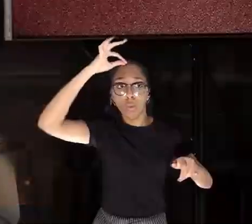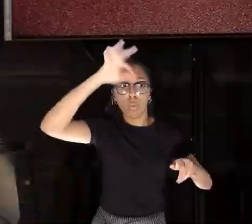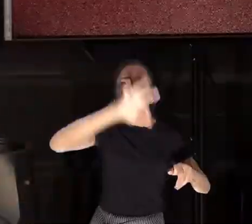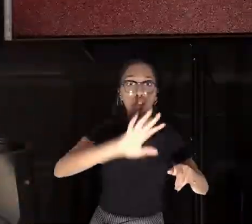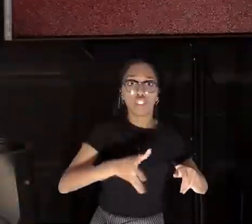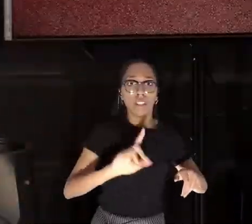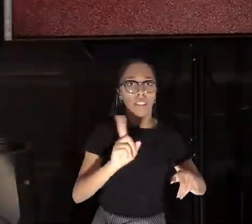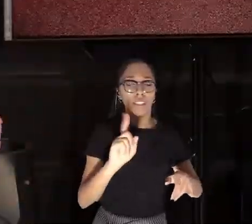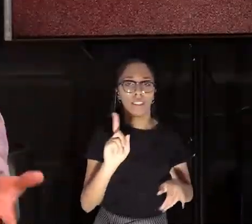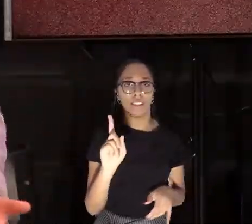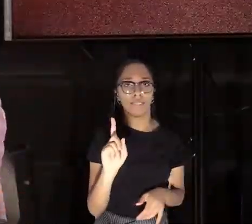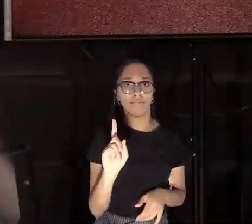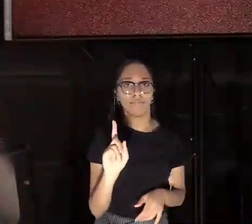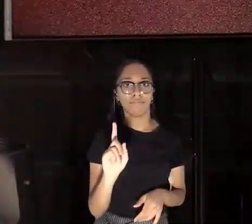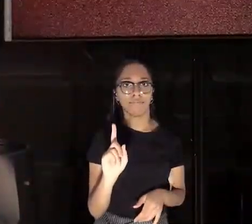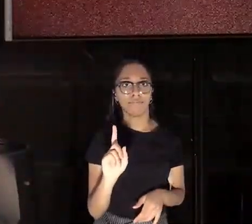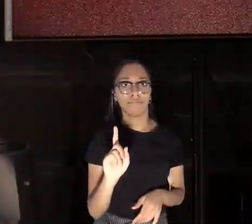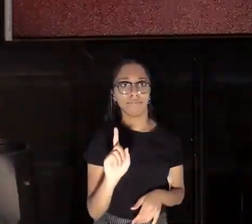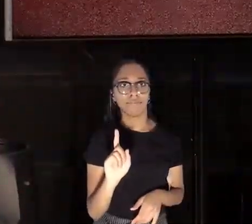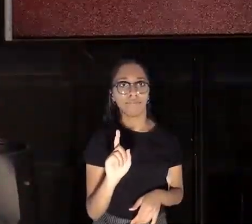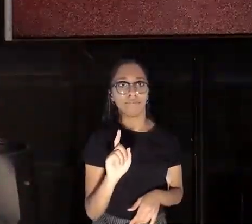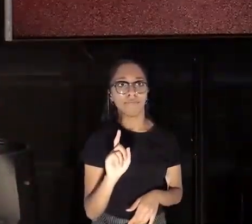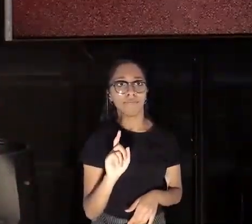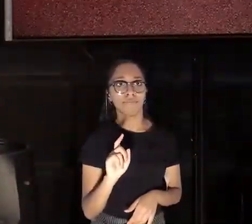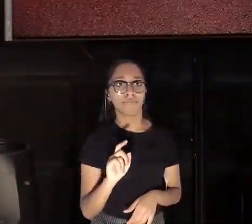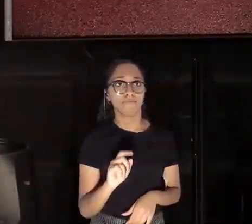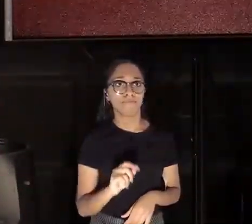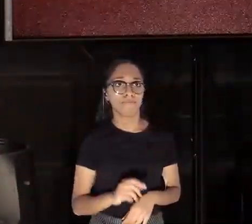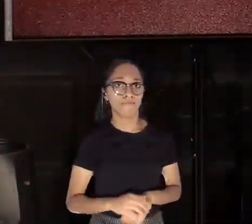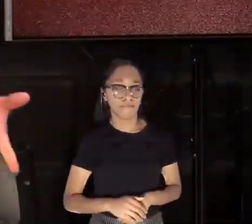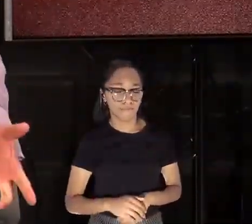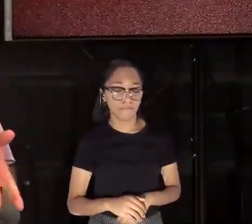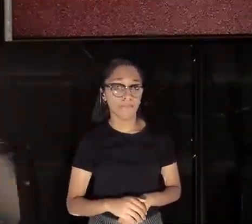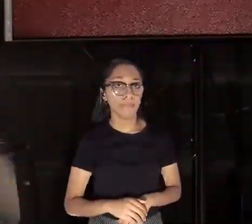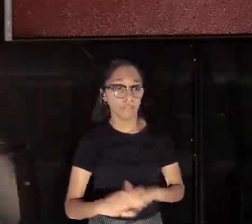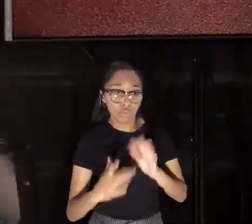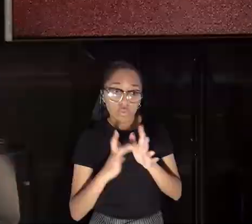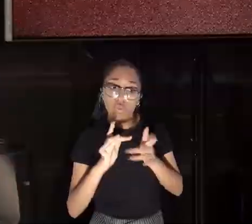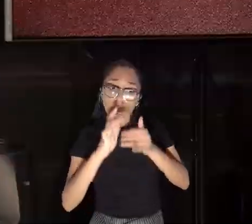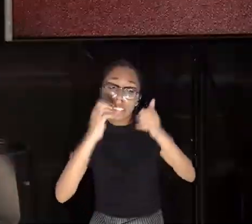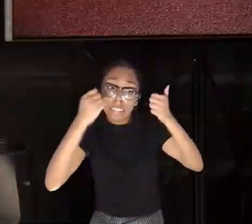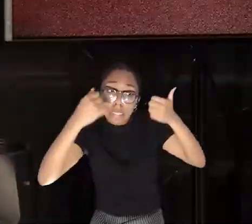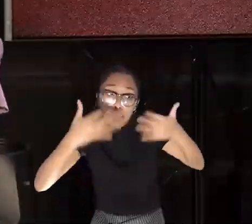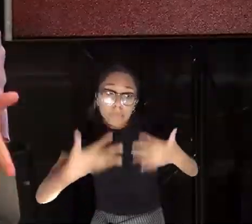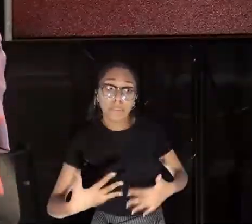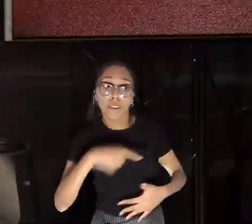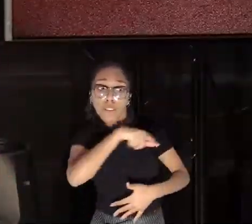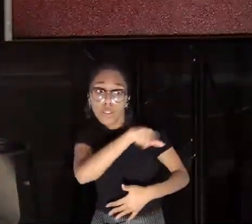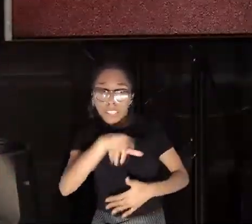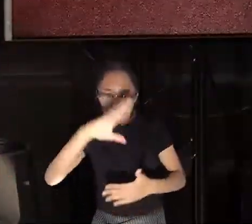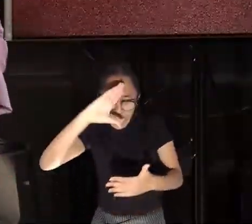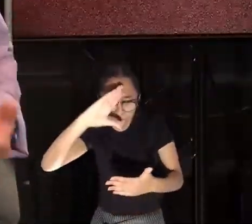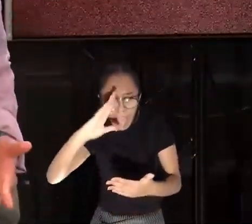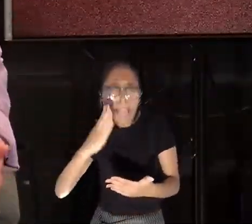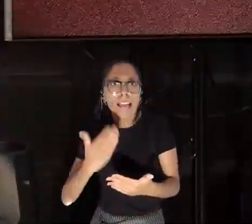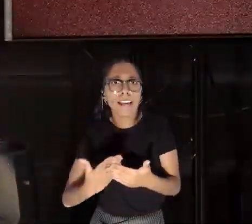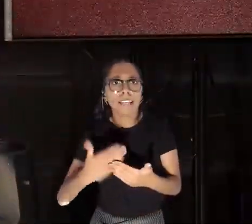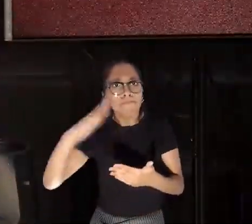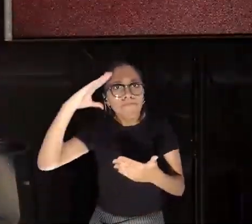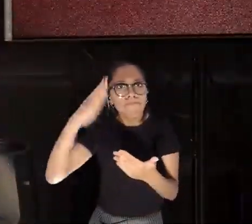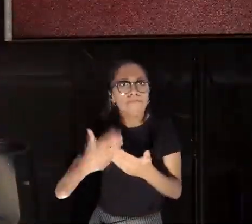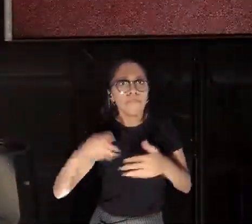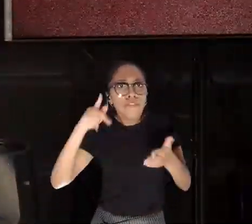Essa água que vem de dentro para fora, esse poder que emana, incompreensível,